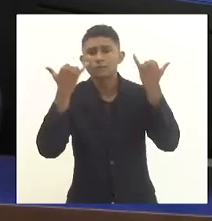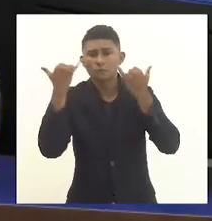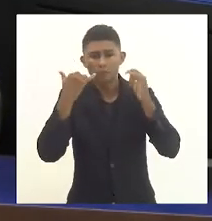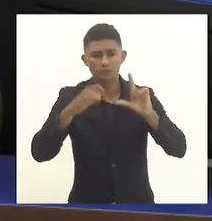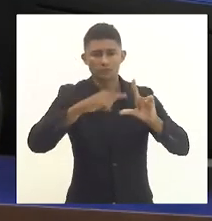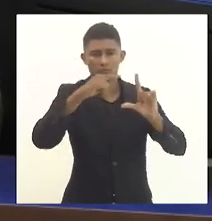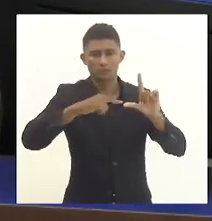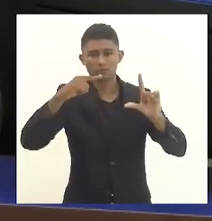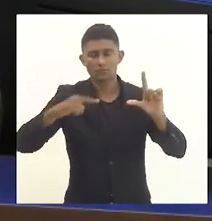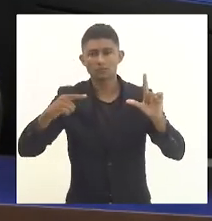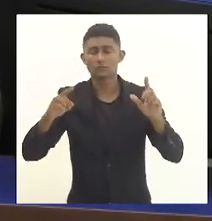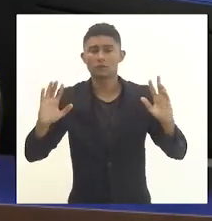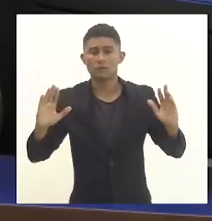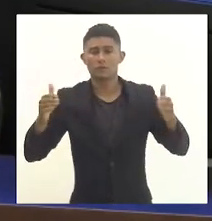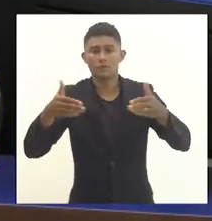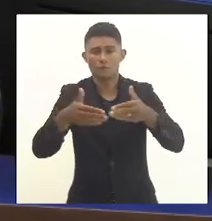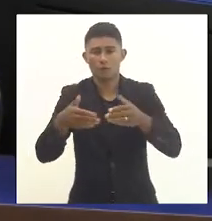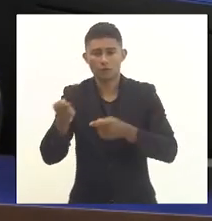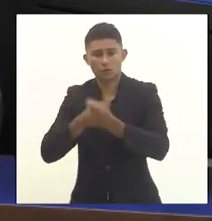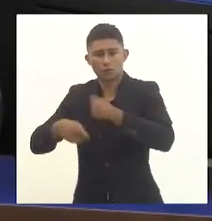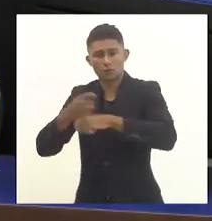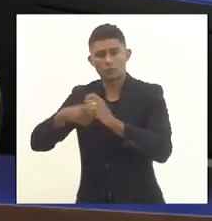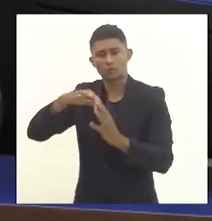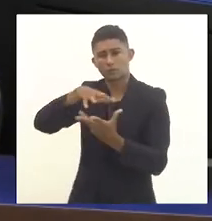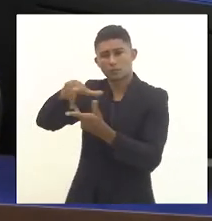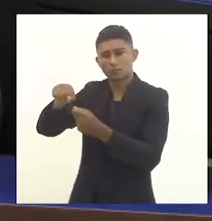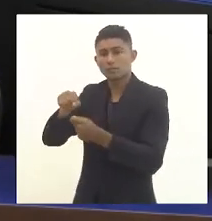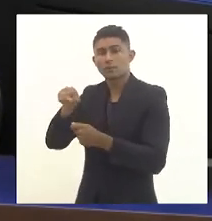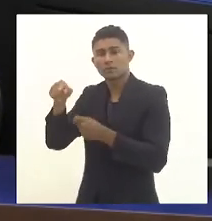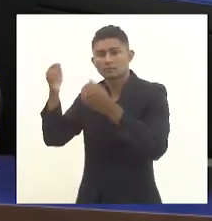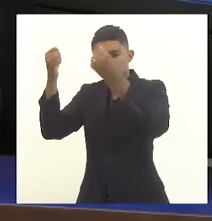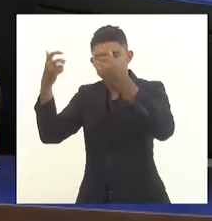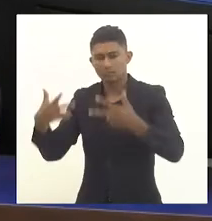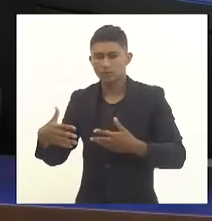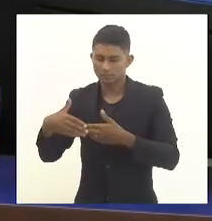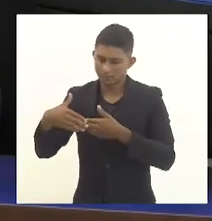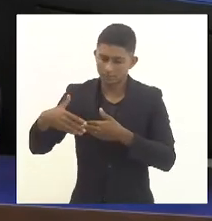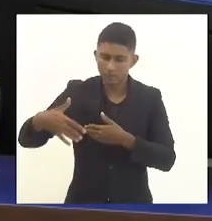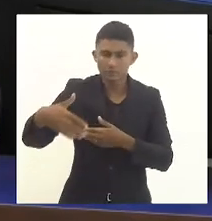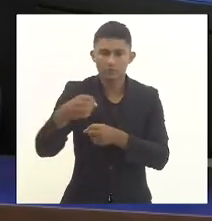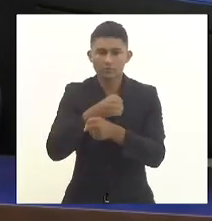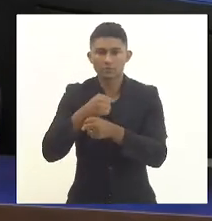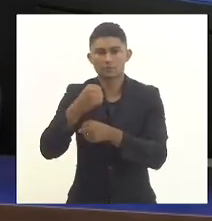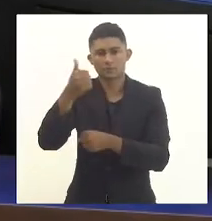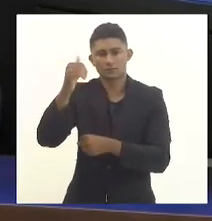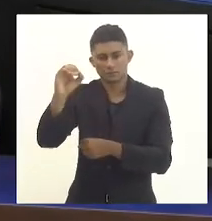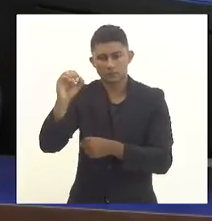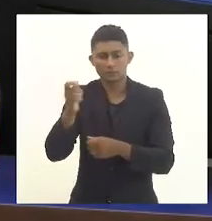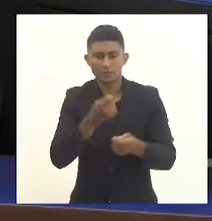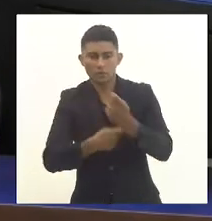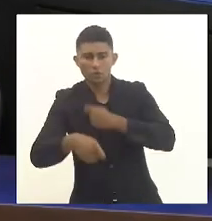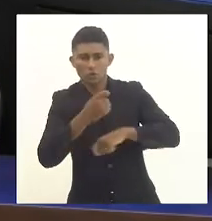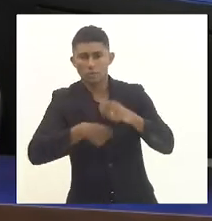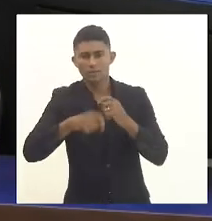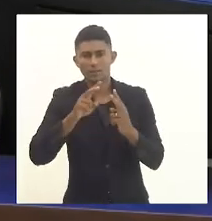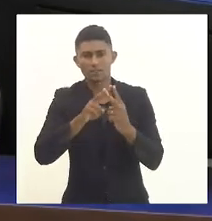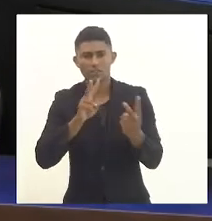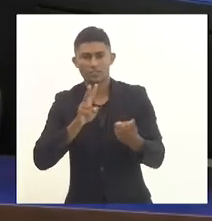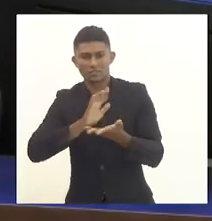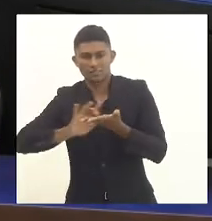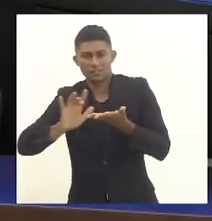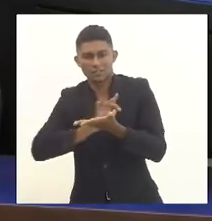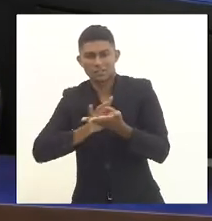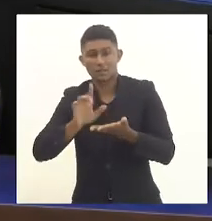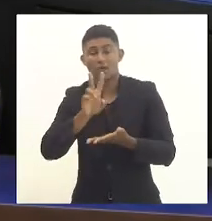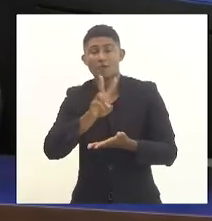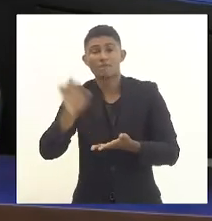Fórum Econômico Mundial, que diz que nos próximos 10 anos, Ailton, a economia digital vai movimentar 100 trilhões de dólares